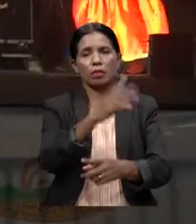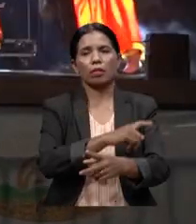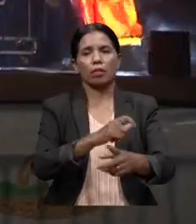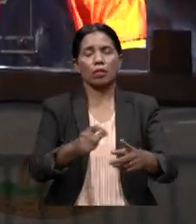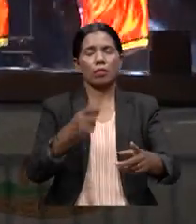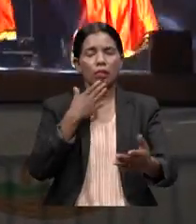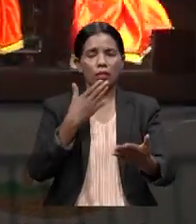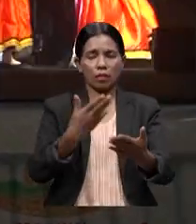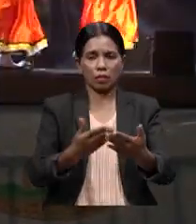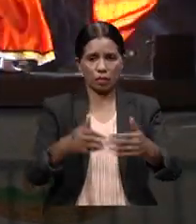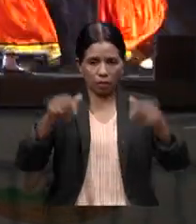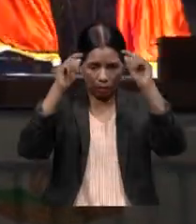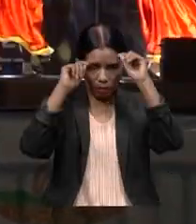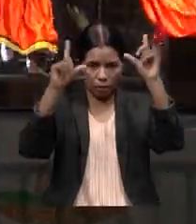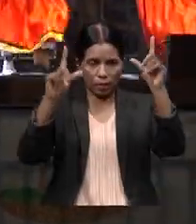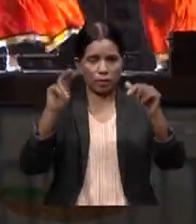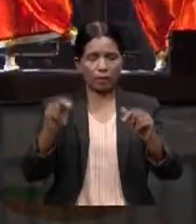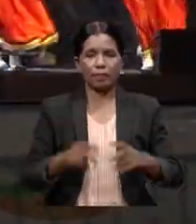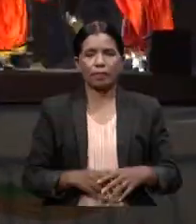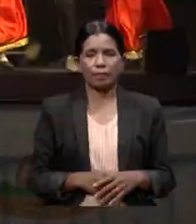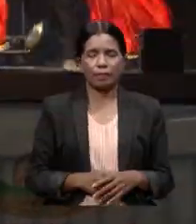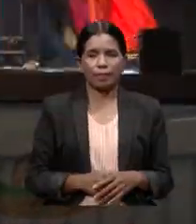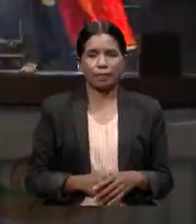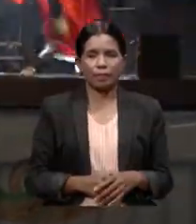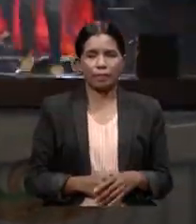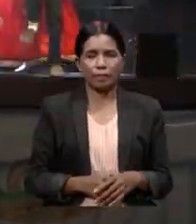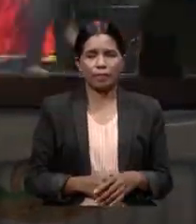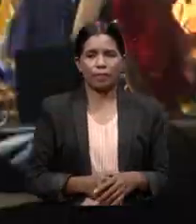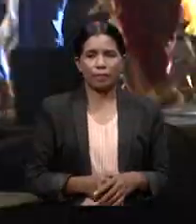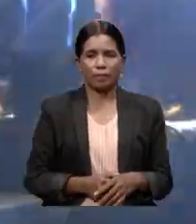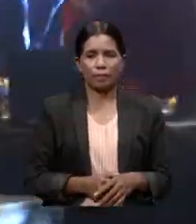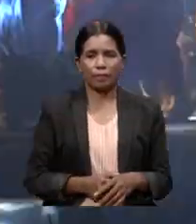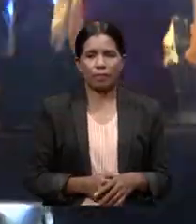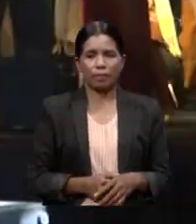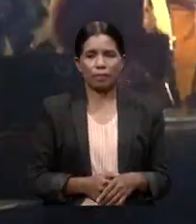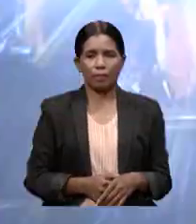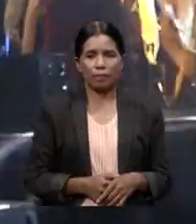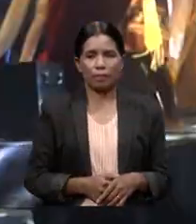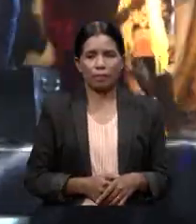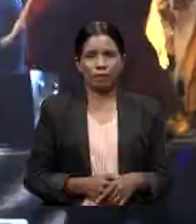na beleza natural Timor-Leste. Santina Simões, Agostinho da Costa, Gemen.